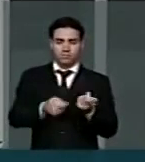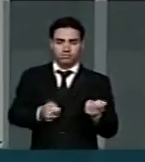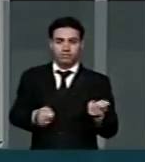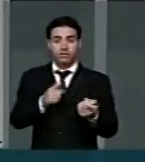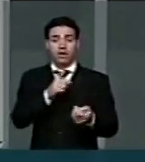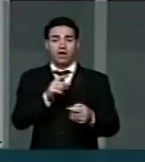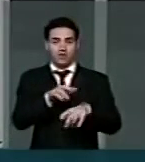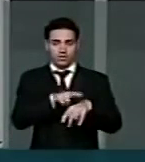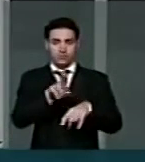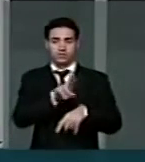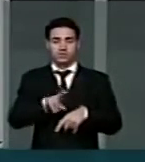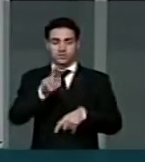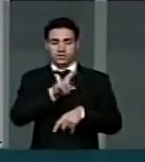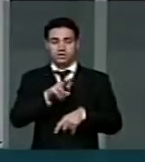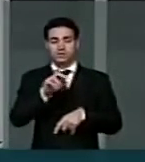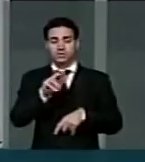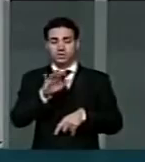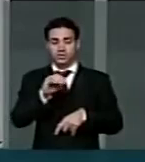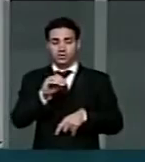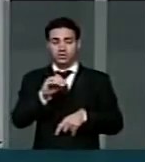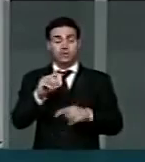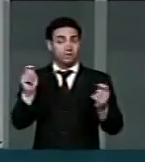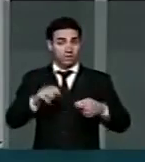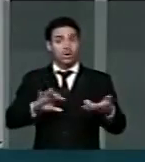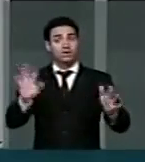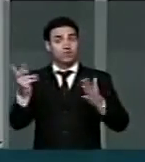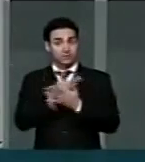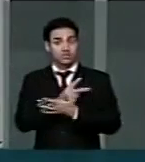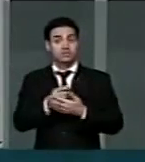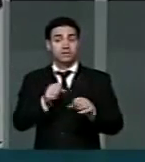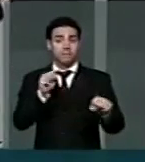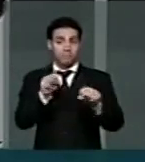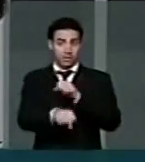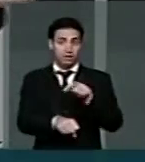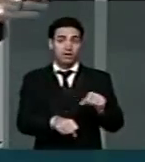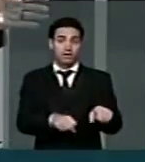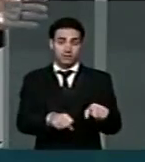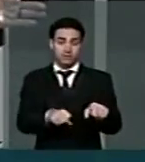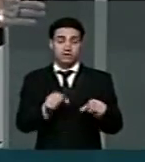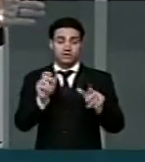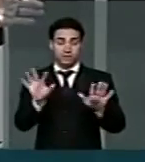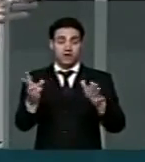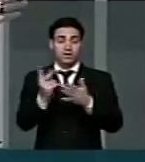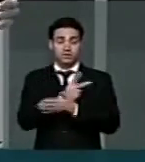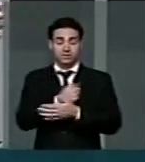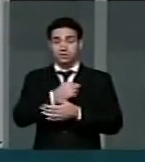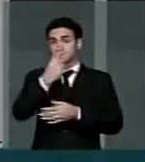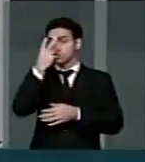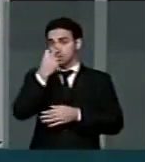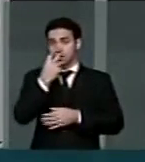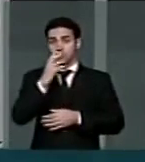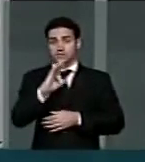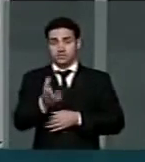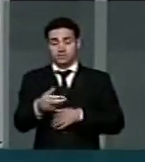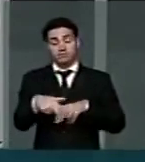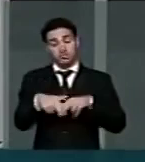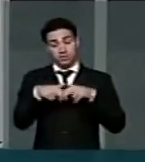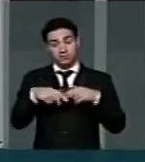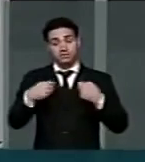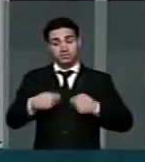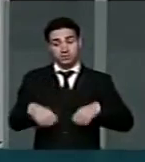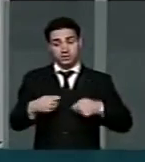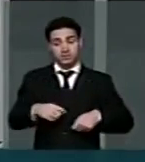Janeiro, pode matar, dependendo do local em que atinge a pessoa, e já cegou. Então, é preciso que a